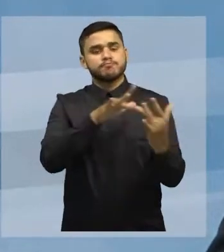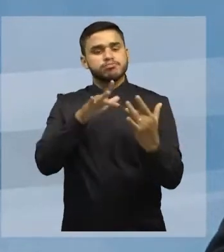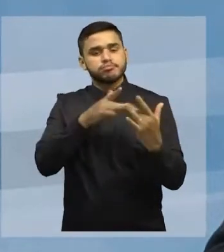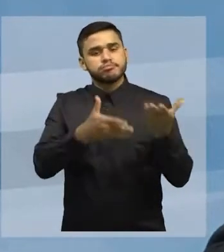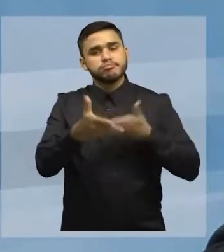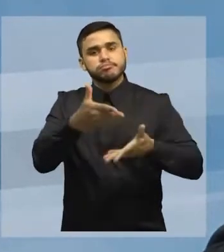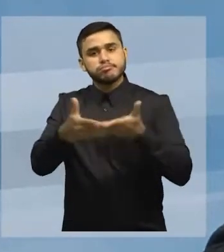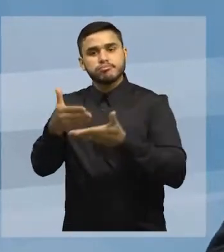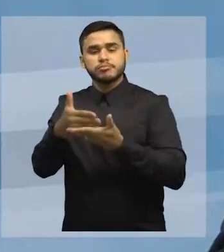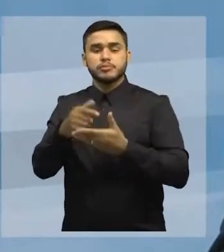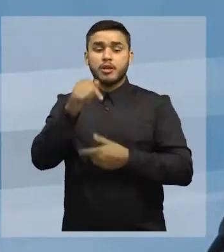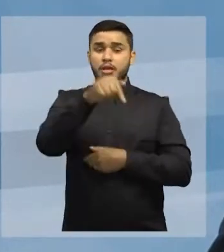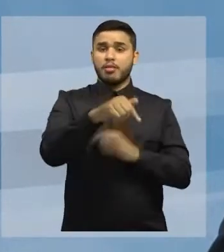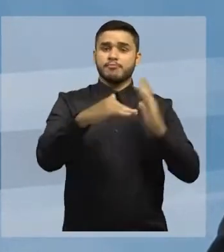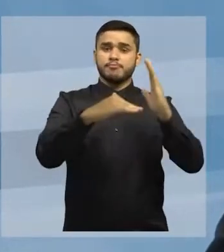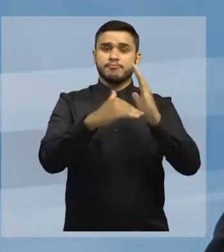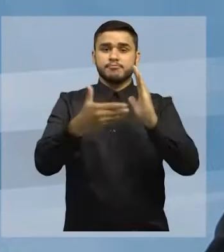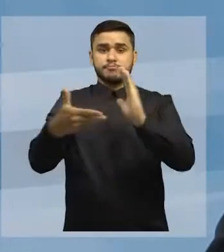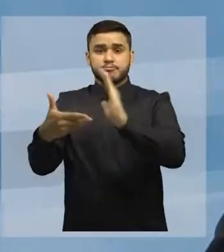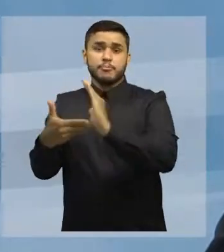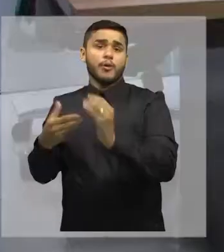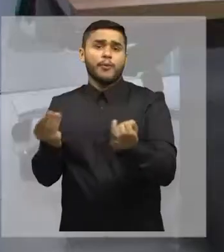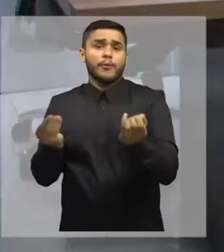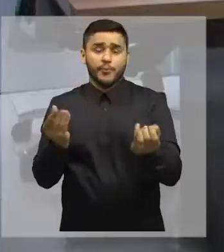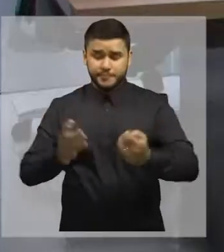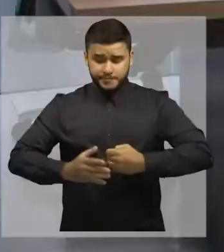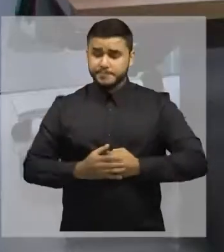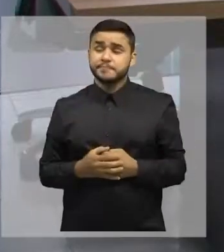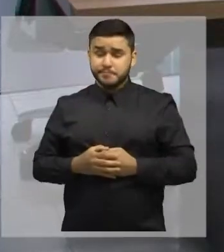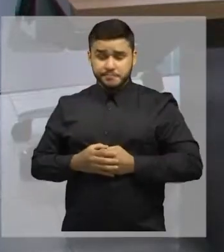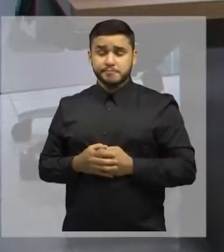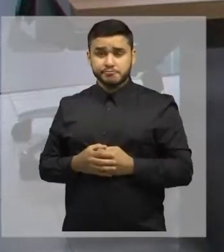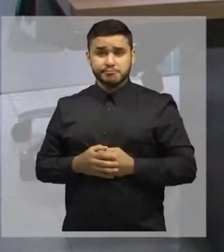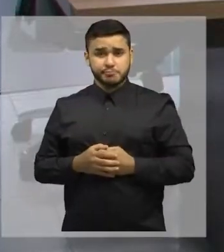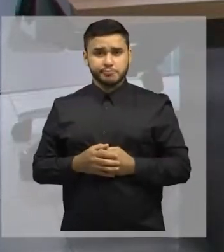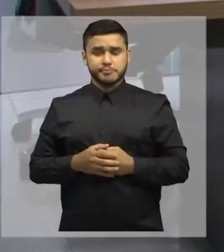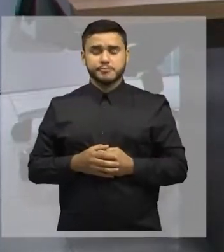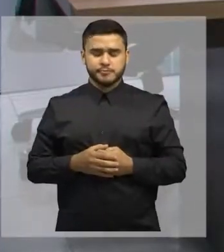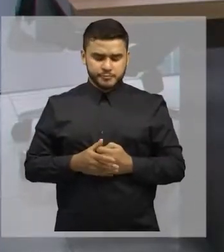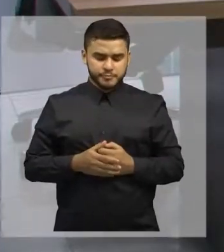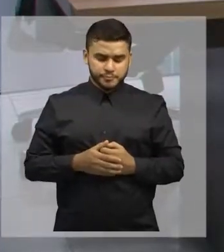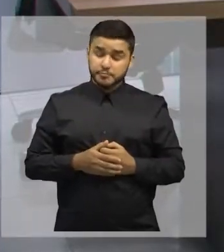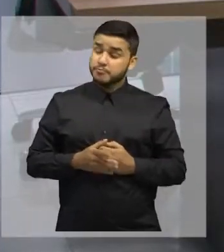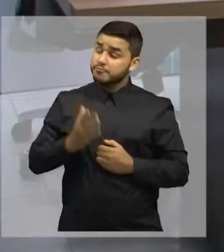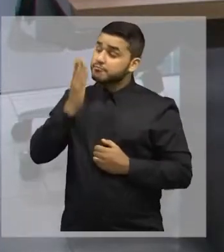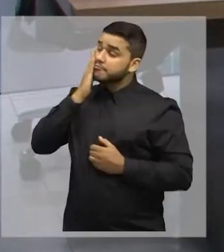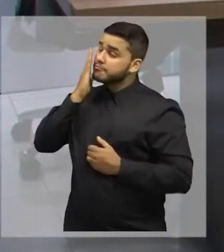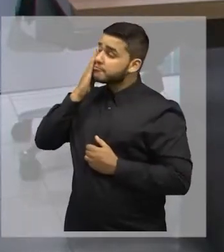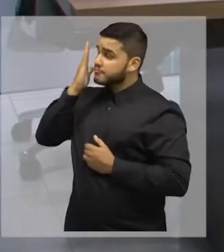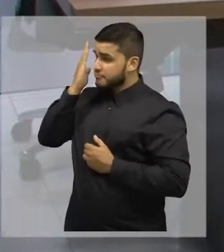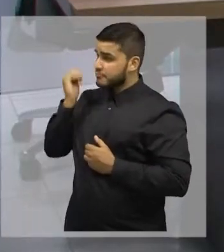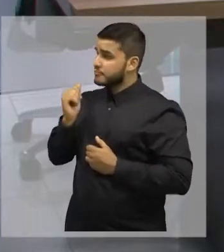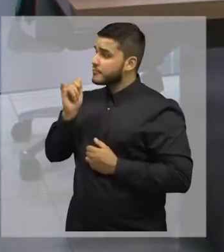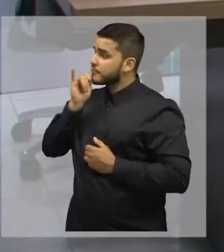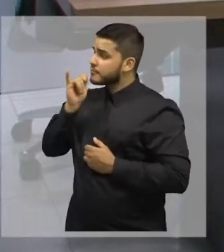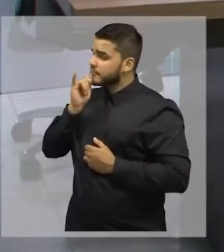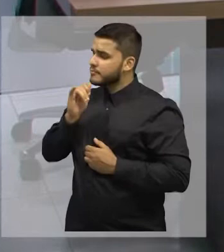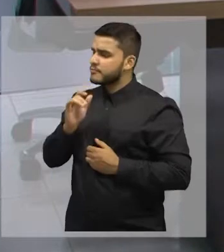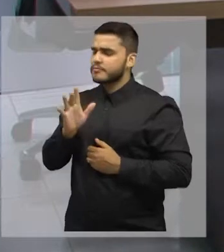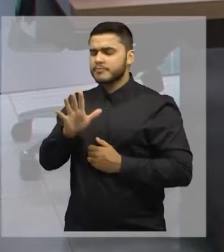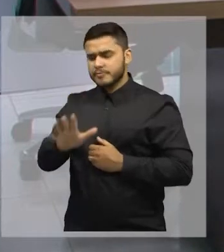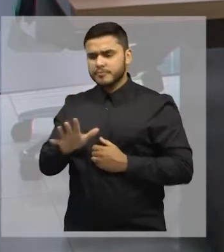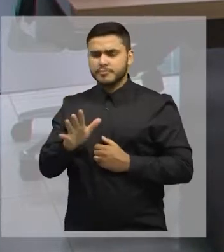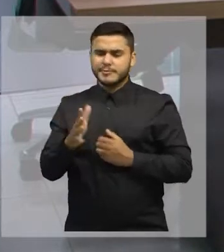relação ao Congresso Nacional. Bom, com todos esses sinais